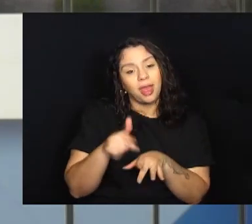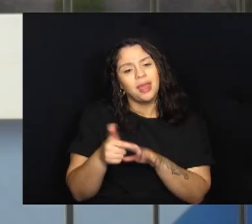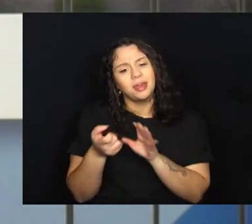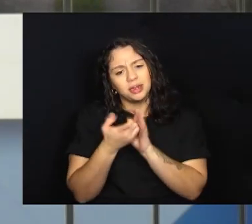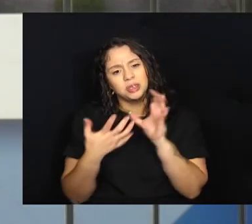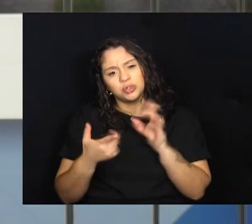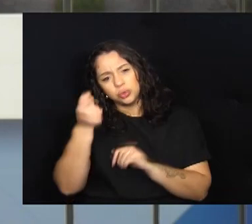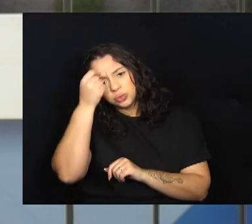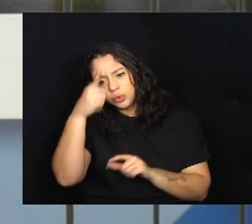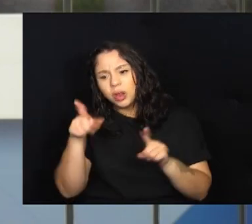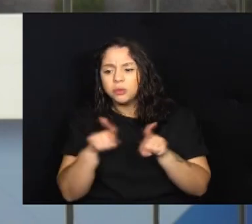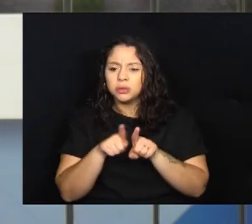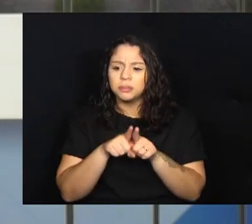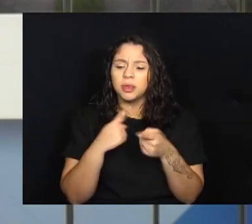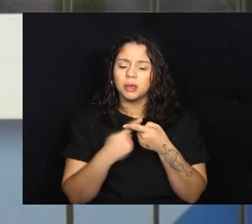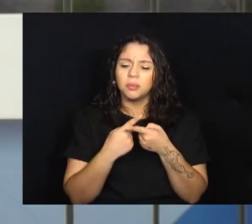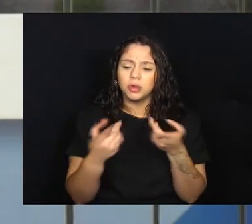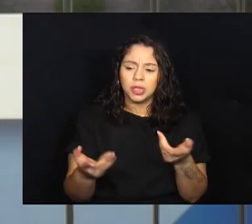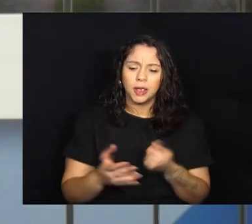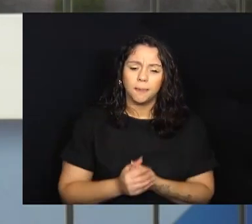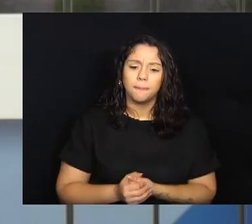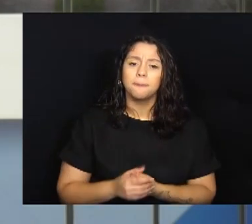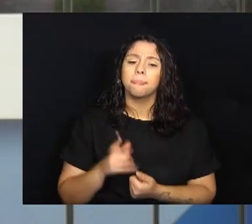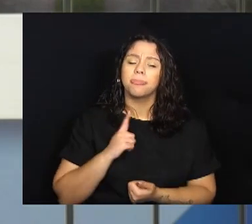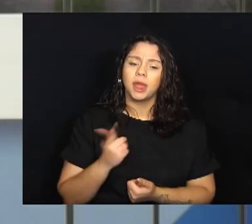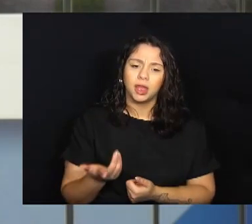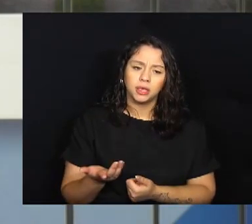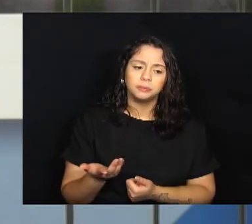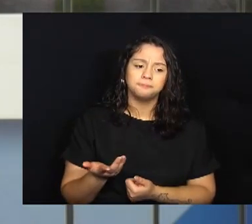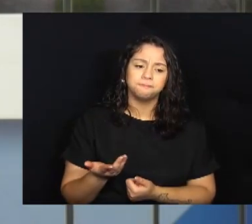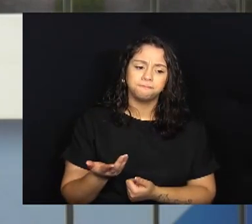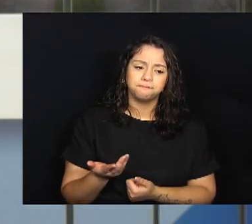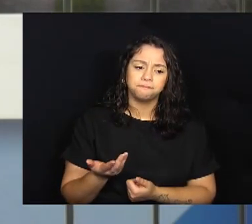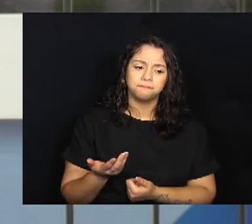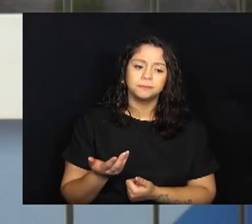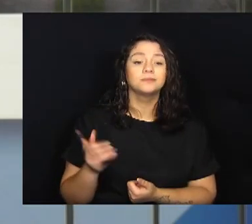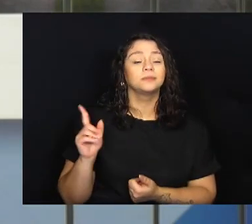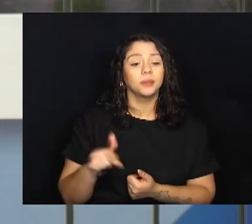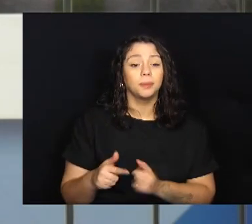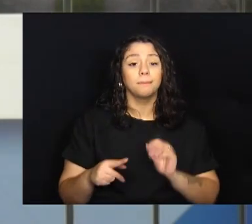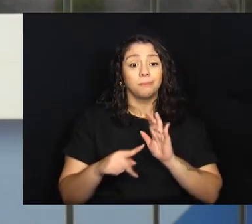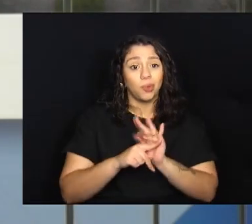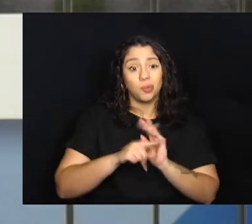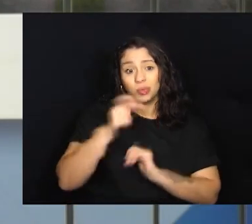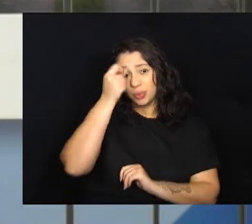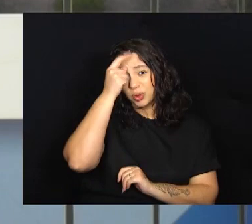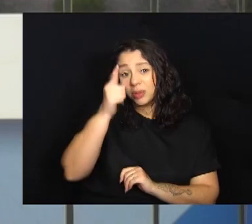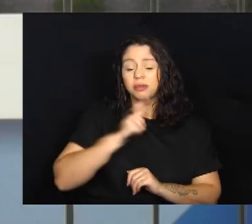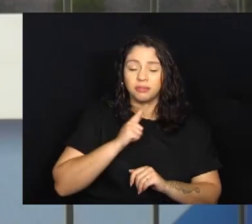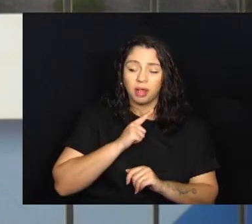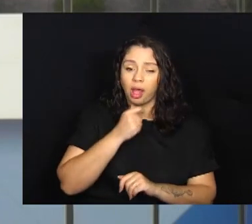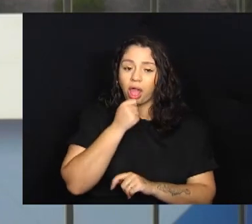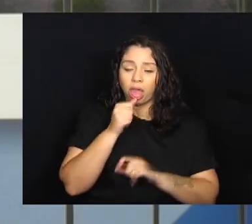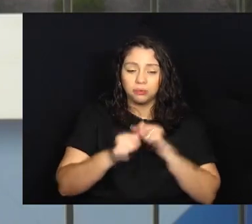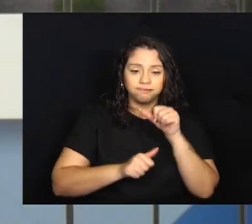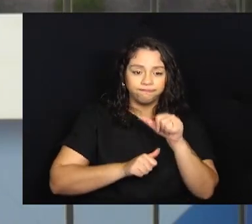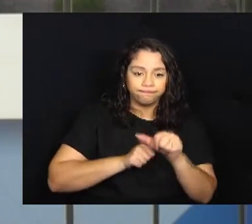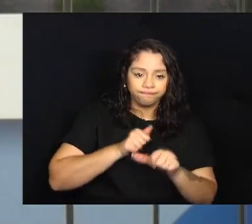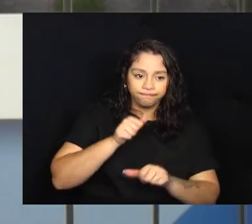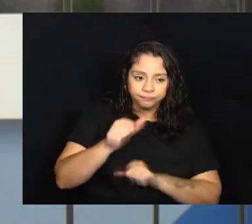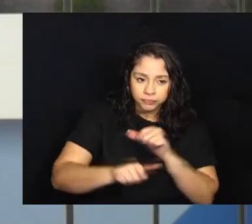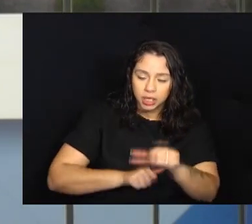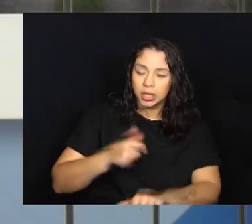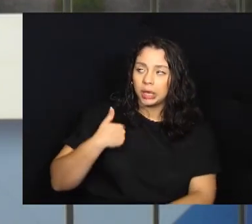né? Porque tem um aspecto cultural que eu acho que isso também está em processo de transformação, né? As mulheres